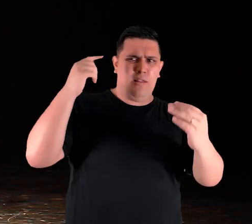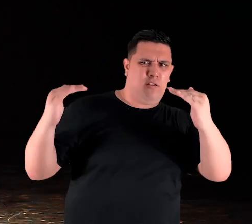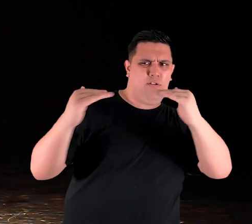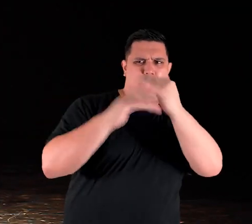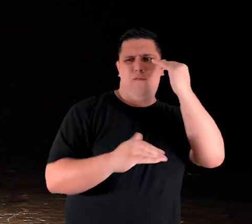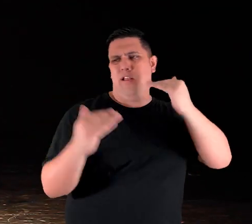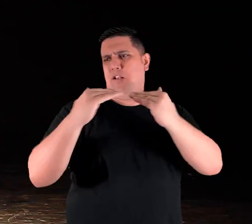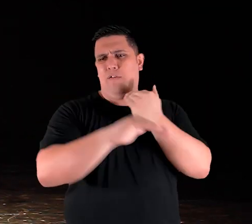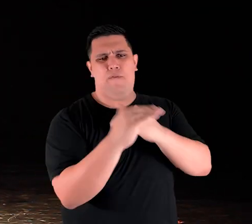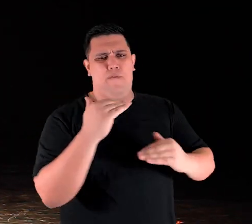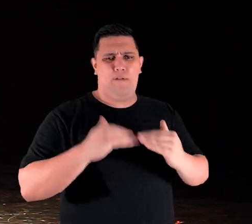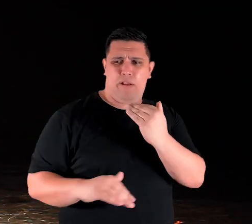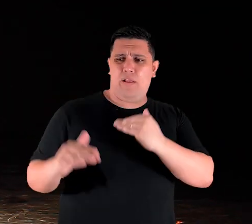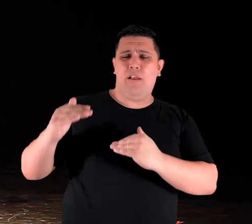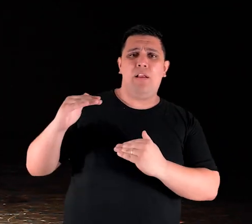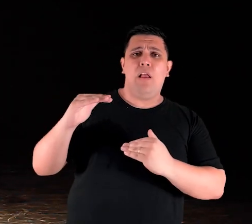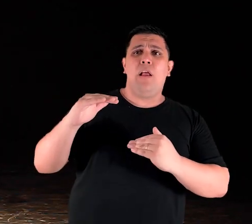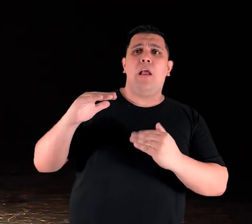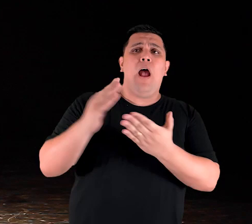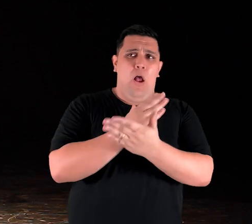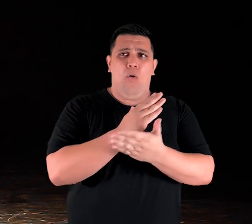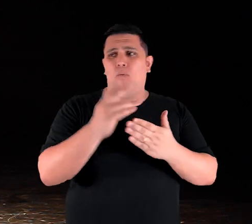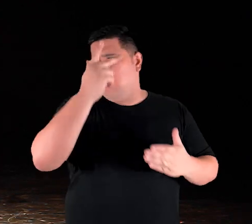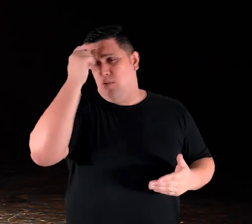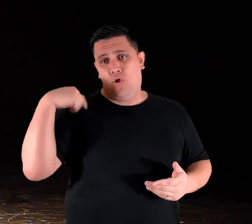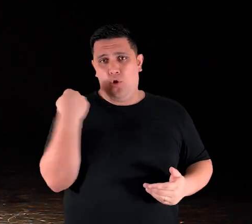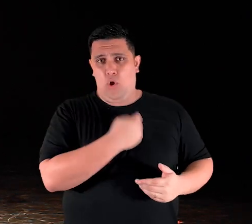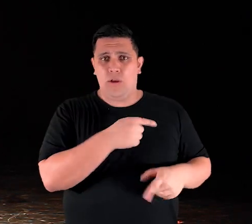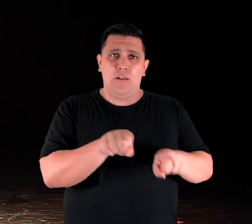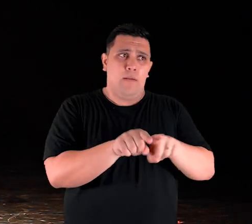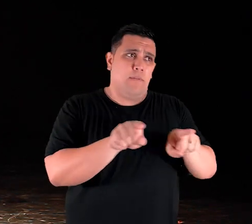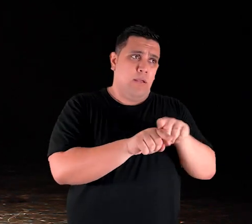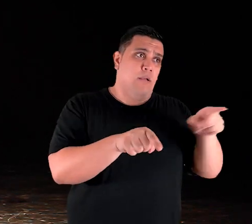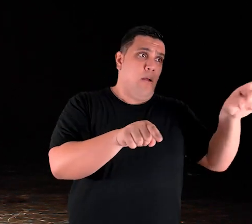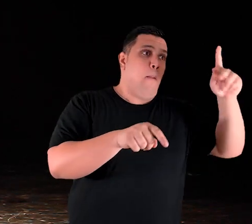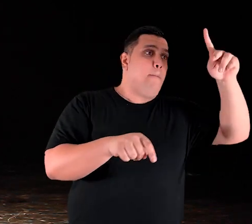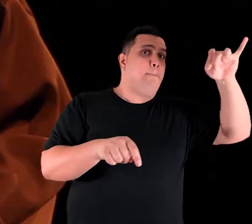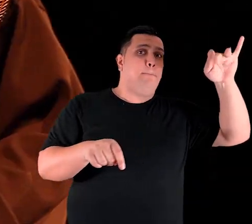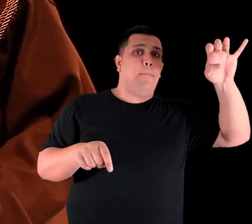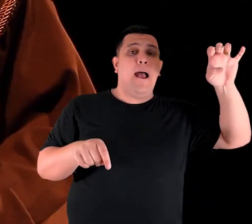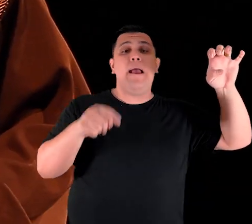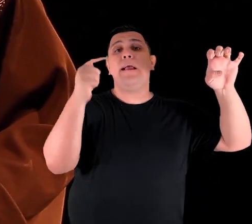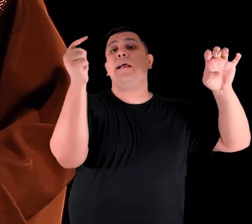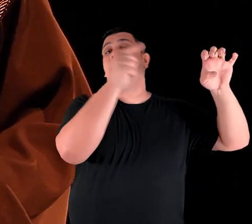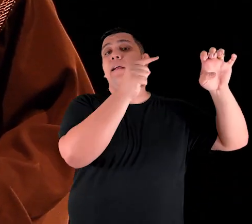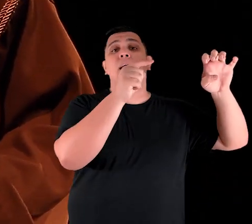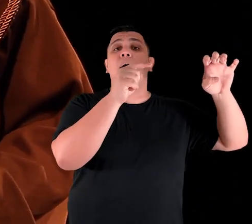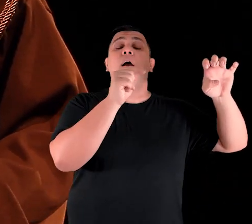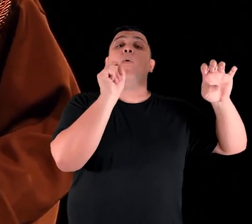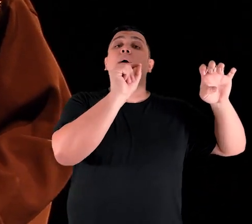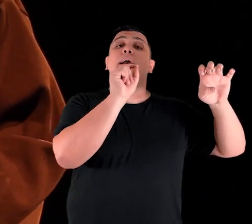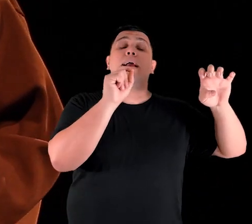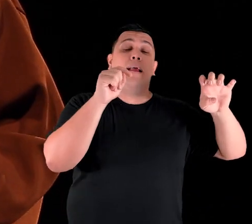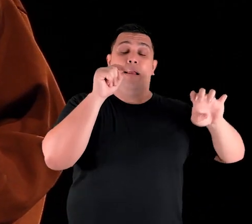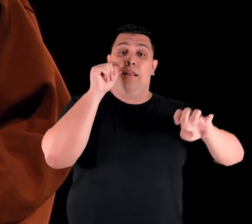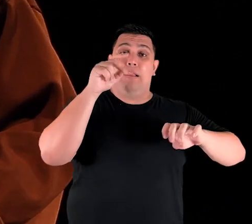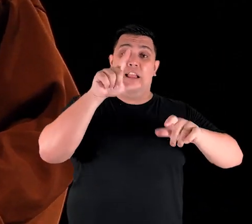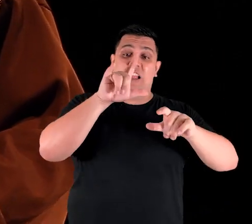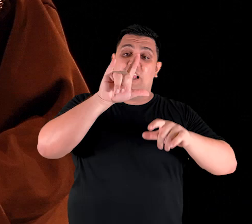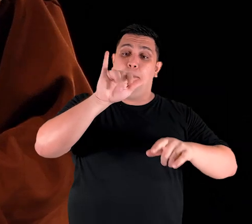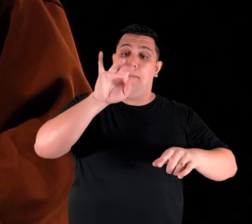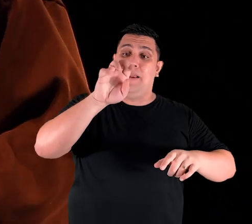entre nós e os pensadores, os pais do liberalismo. Alguns defendiam